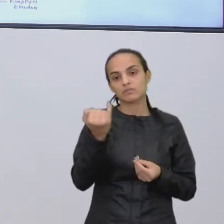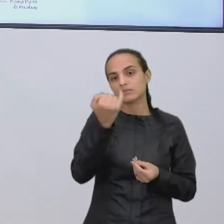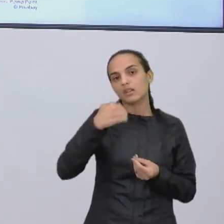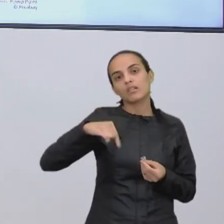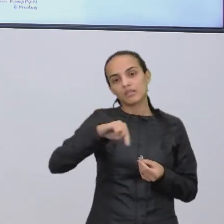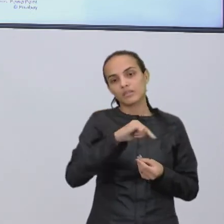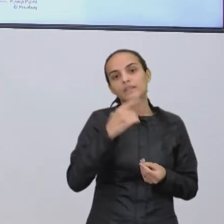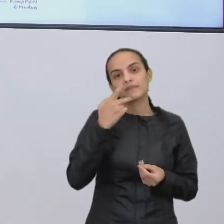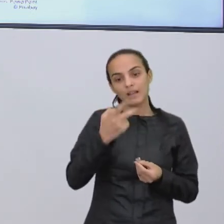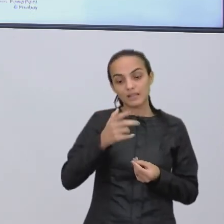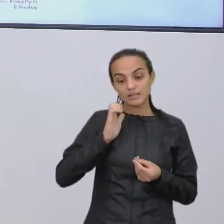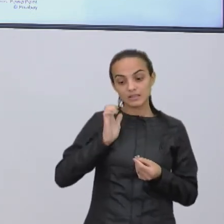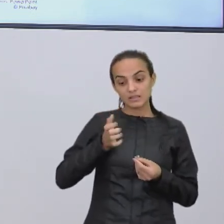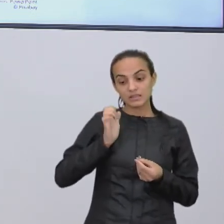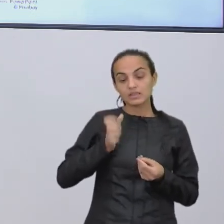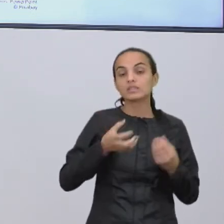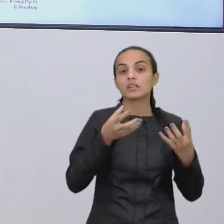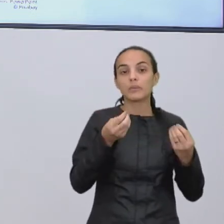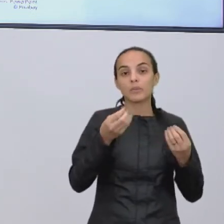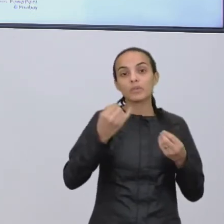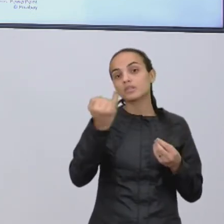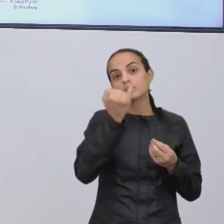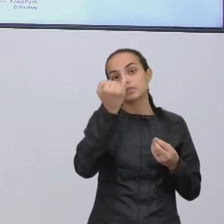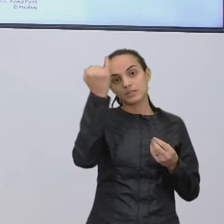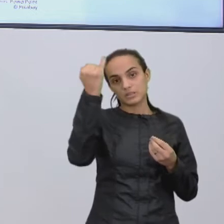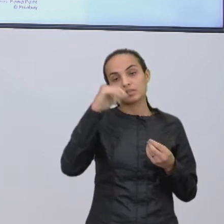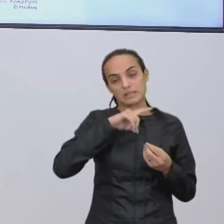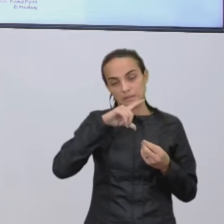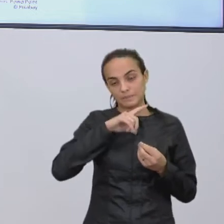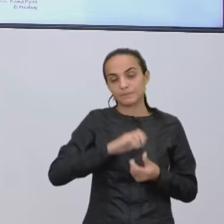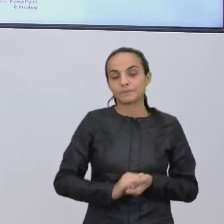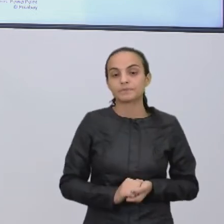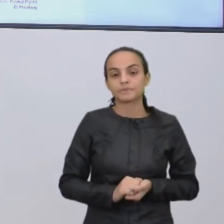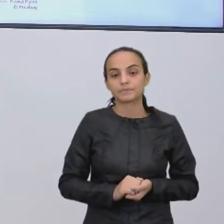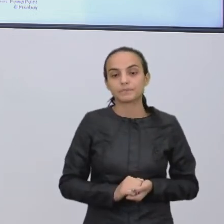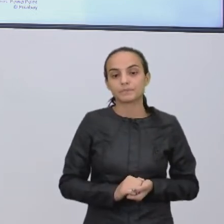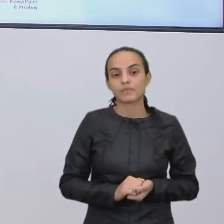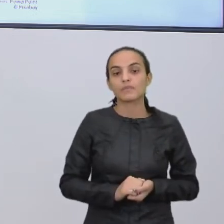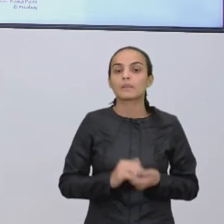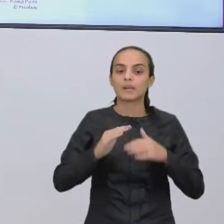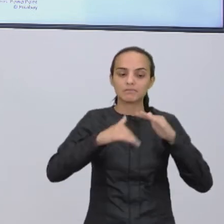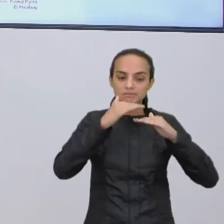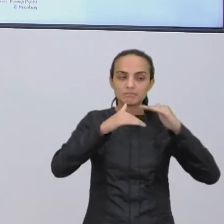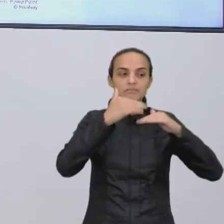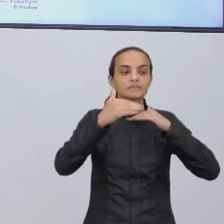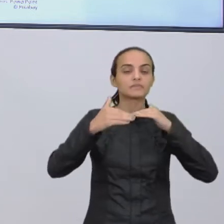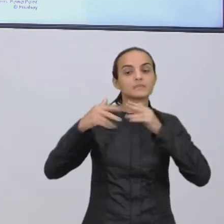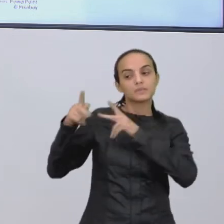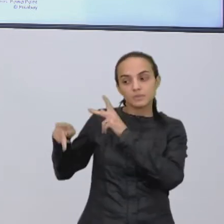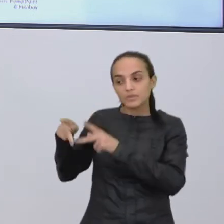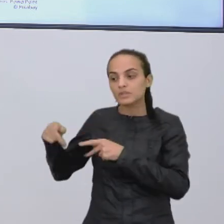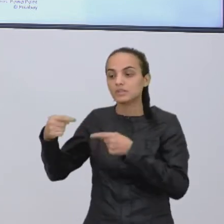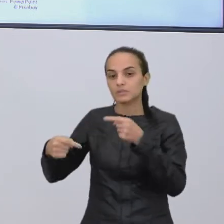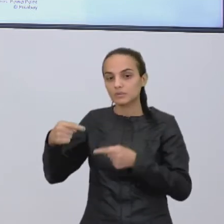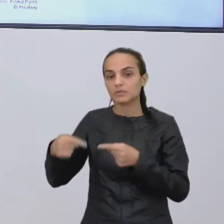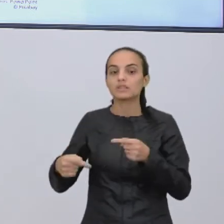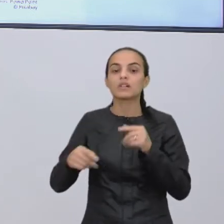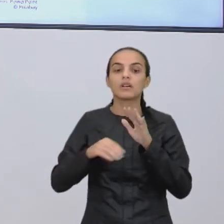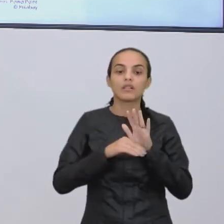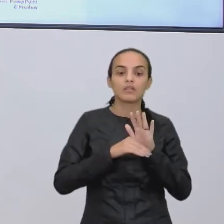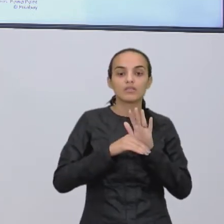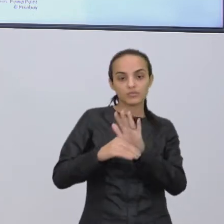falar que estatística é extremamente importante aí para se desenvolver políticas, né, voltadas